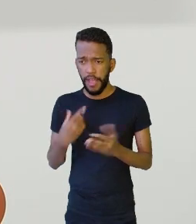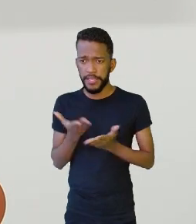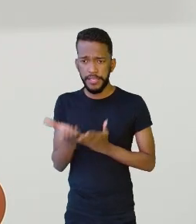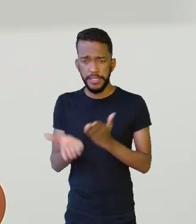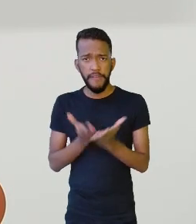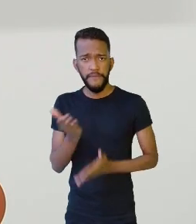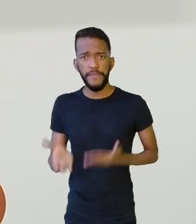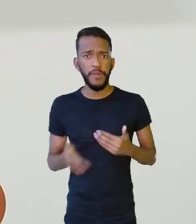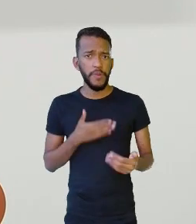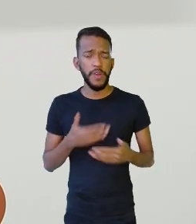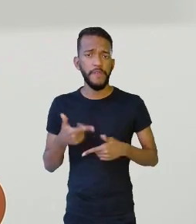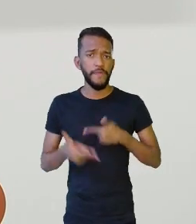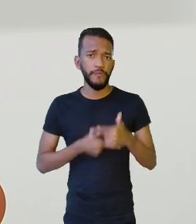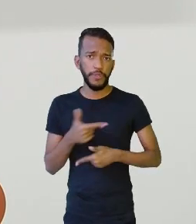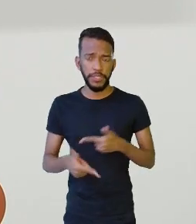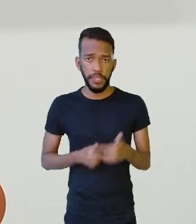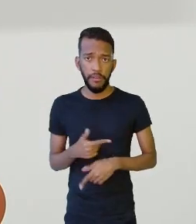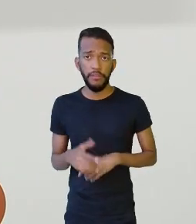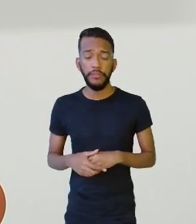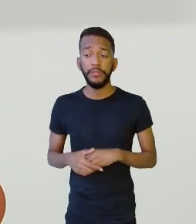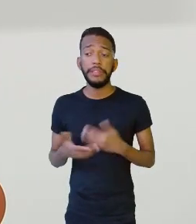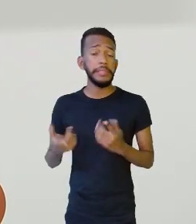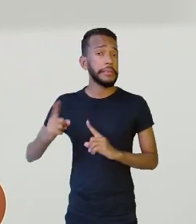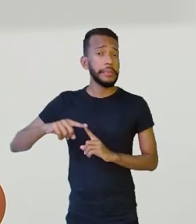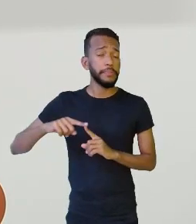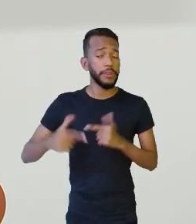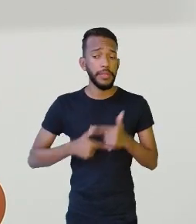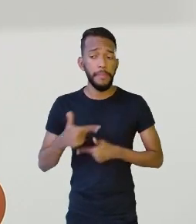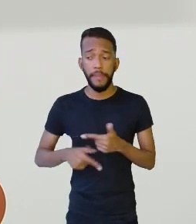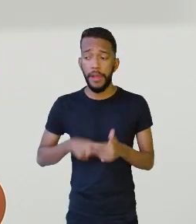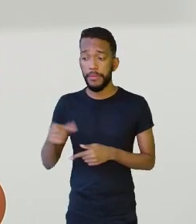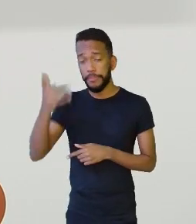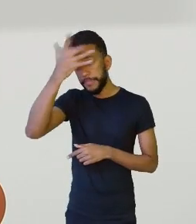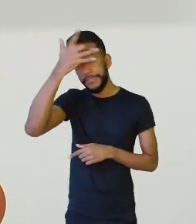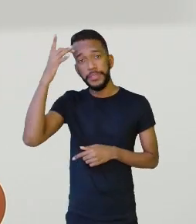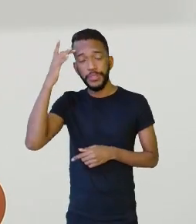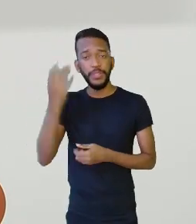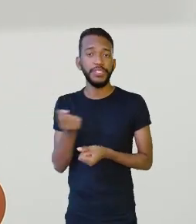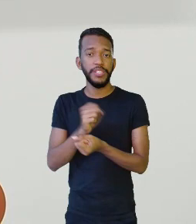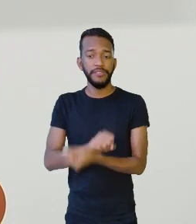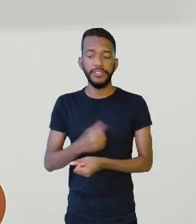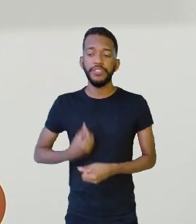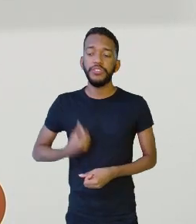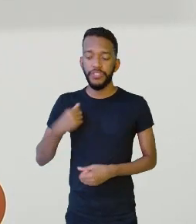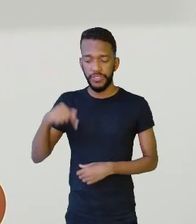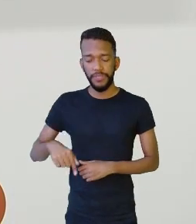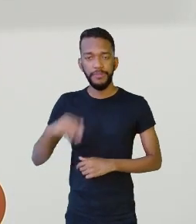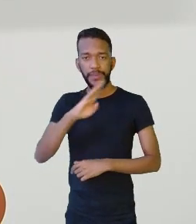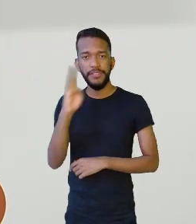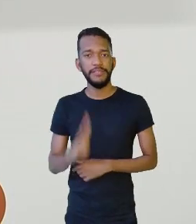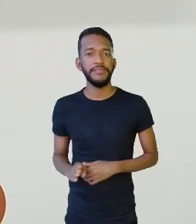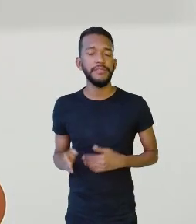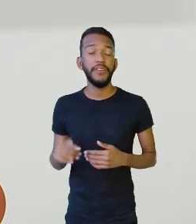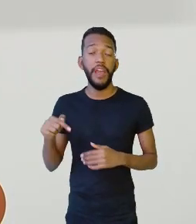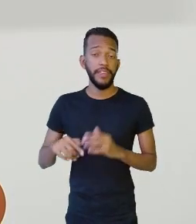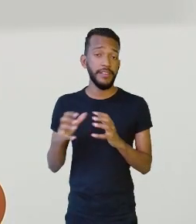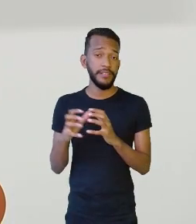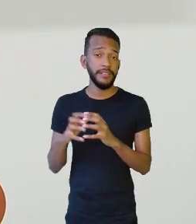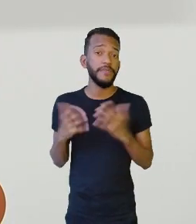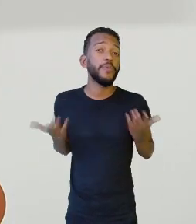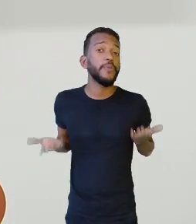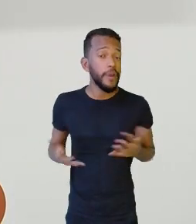em várias funções. Então, que tipo de trabalhos esses escravizados realizavam aqui no Brasil, aqui em